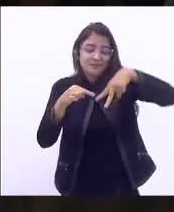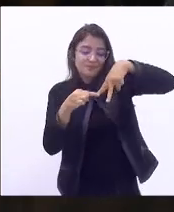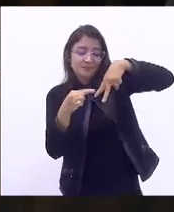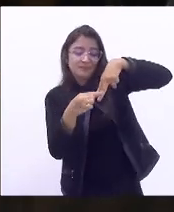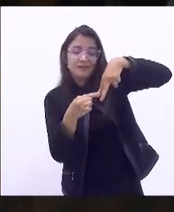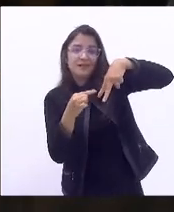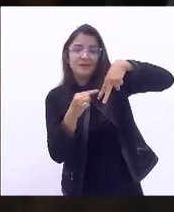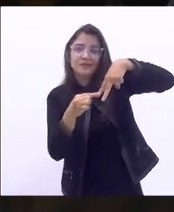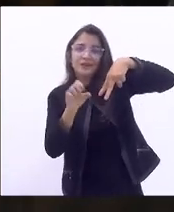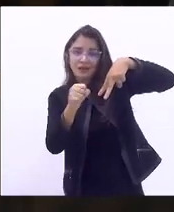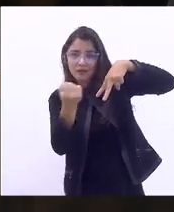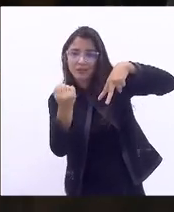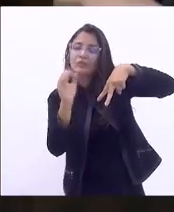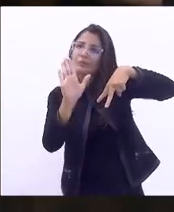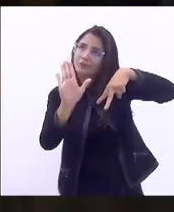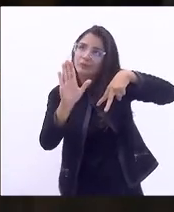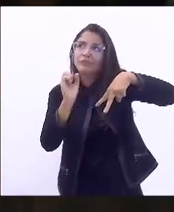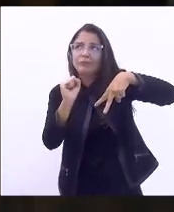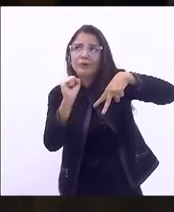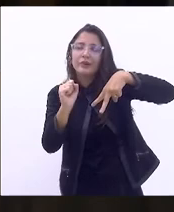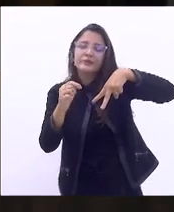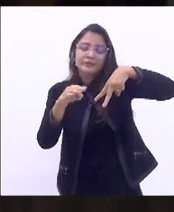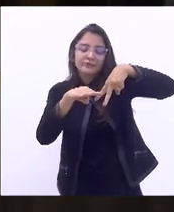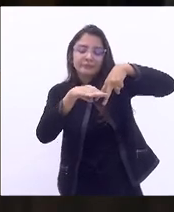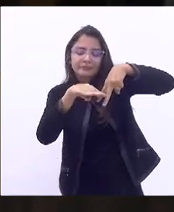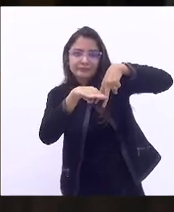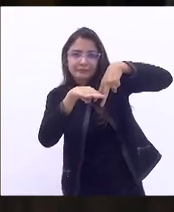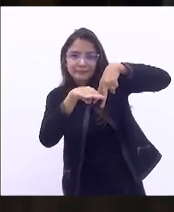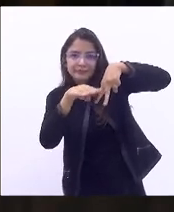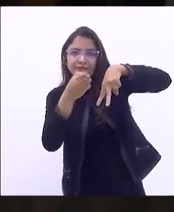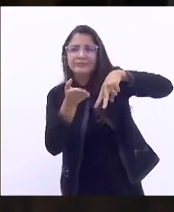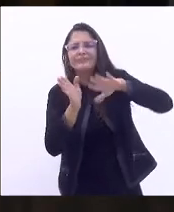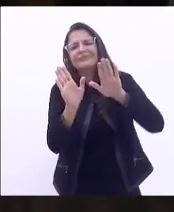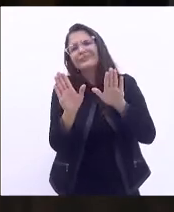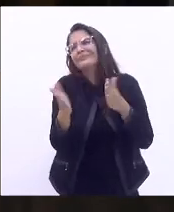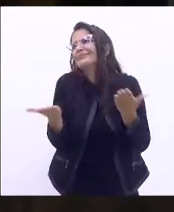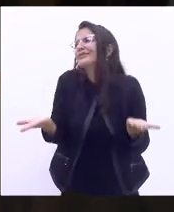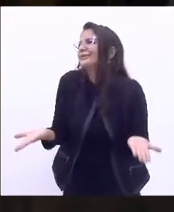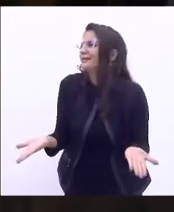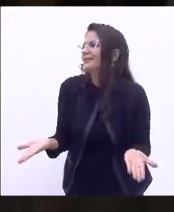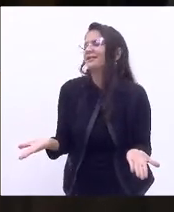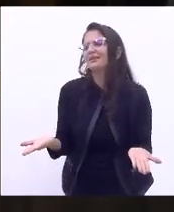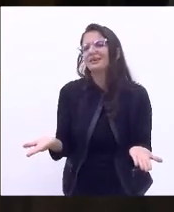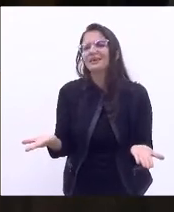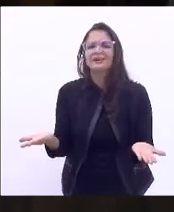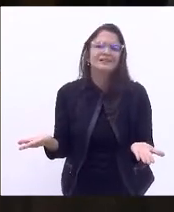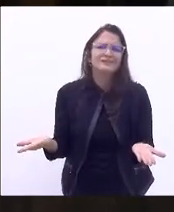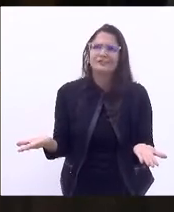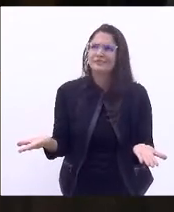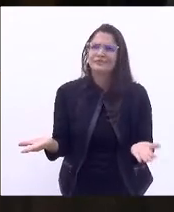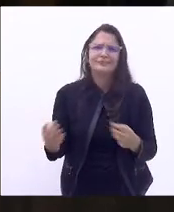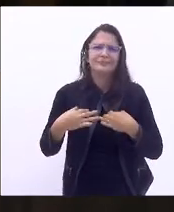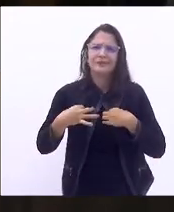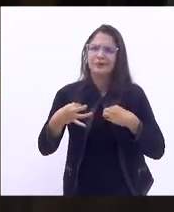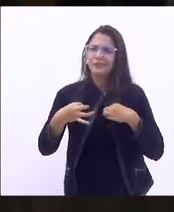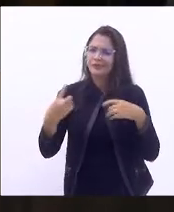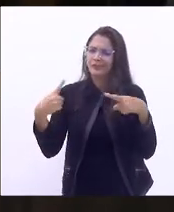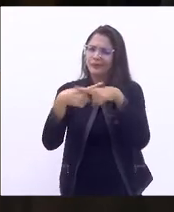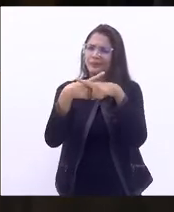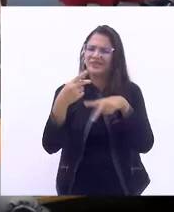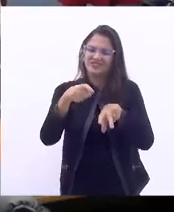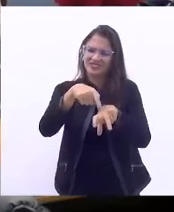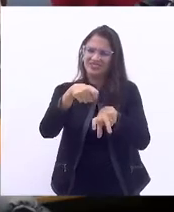outro. Mas a gente precisa nem falar, né? Tem coisas que não dá nem para... Aí,